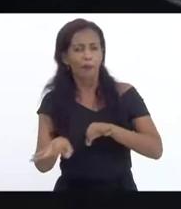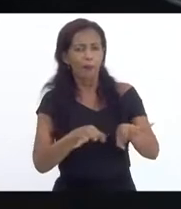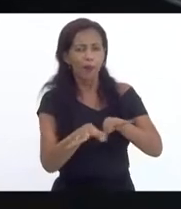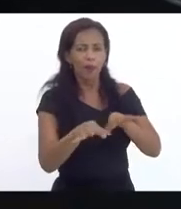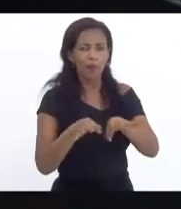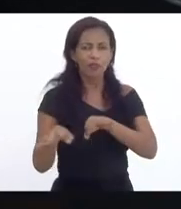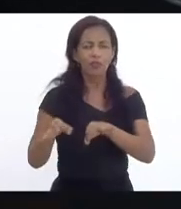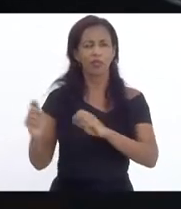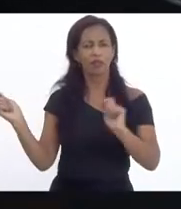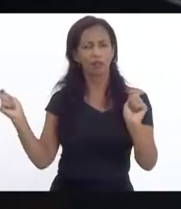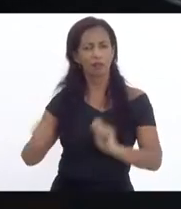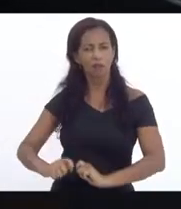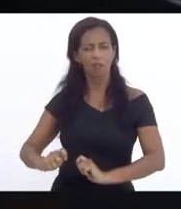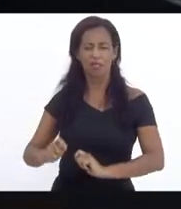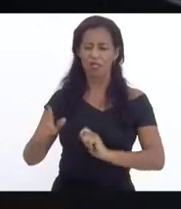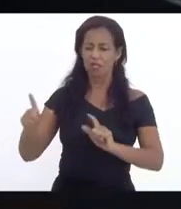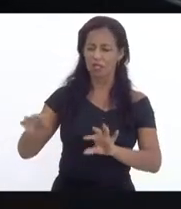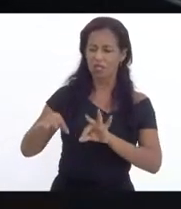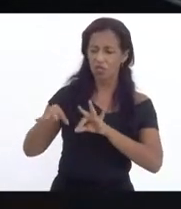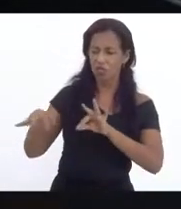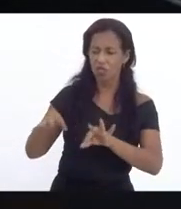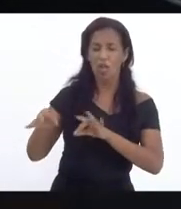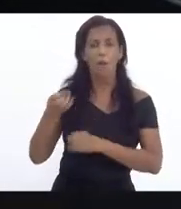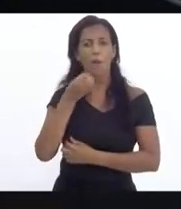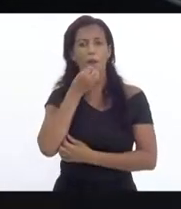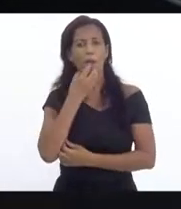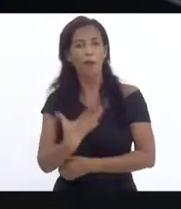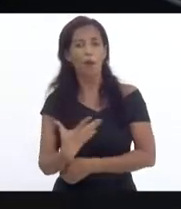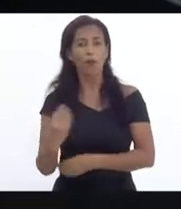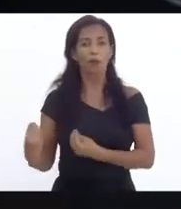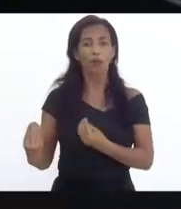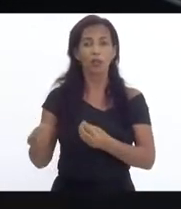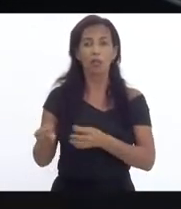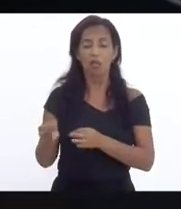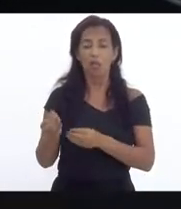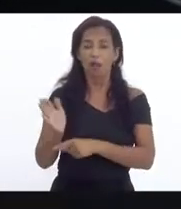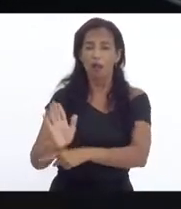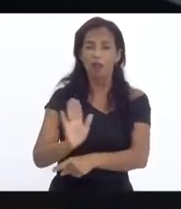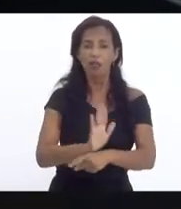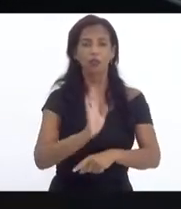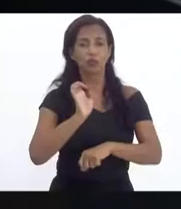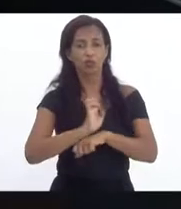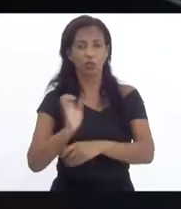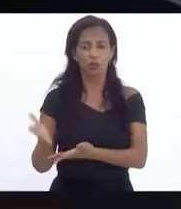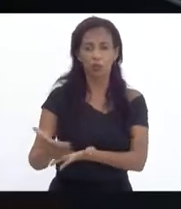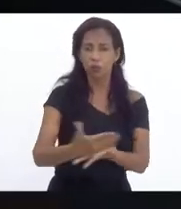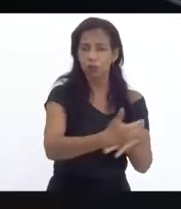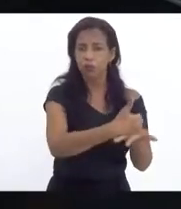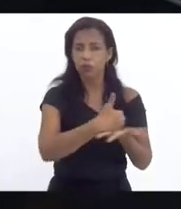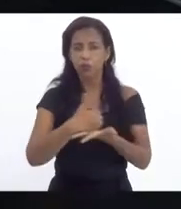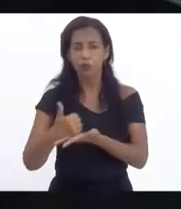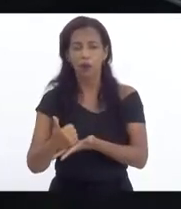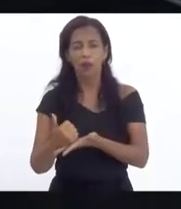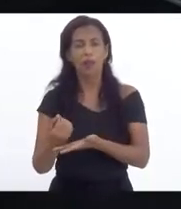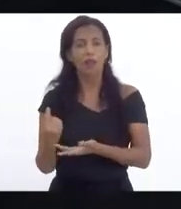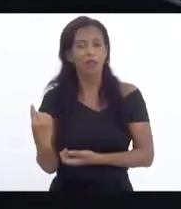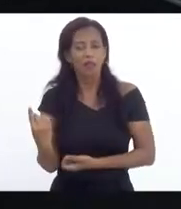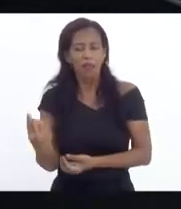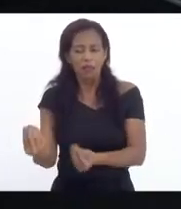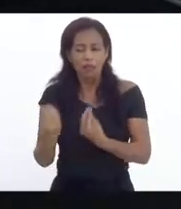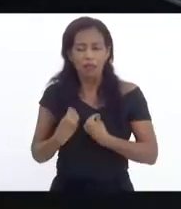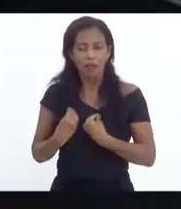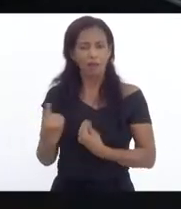que sejam equalitários, projetos que dê condições ao Estado a fazer a arrecadação dele e dar a nós